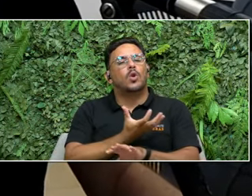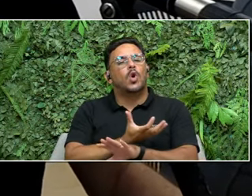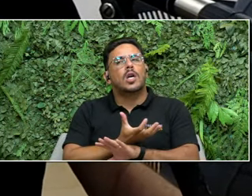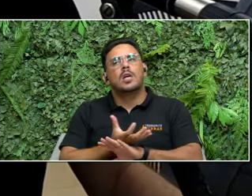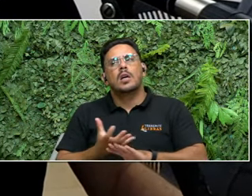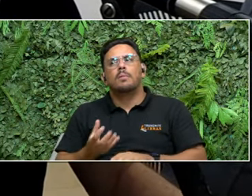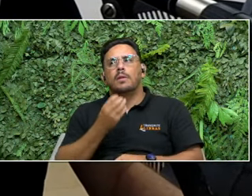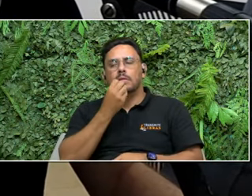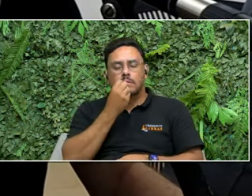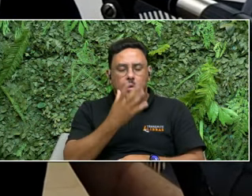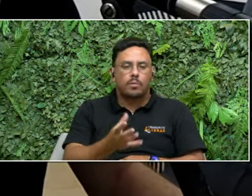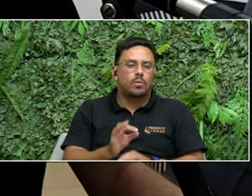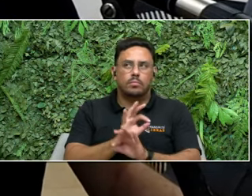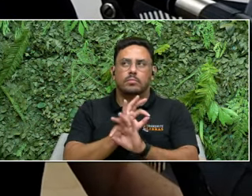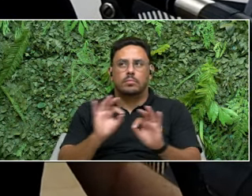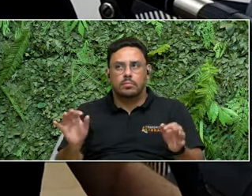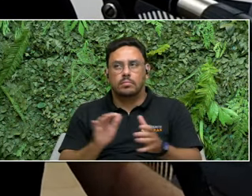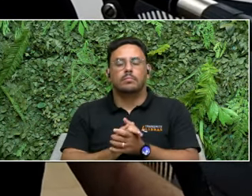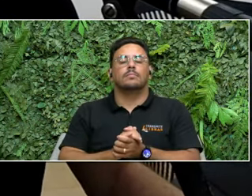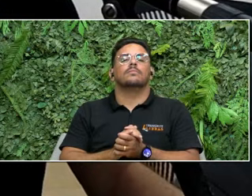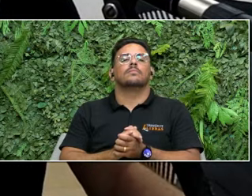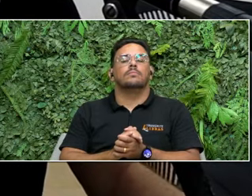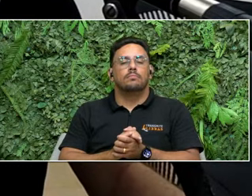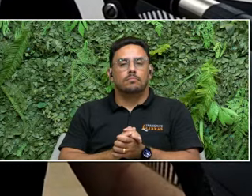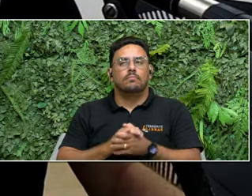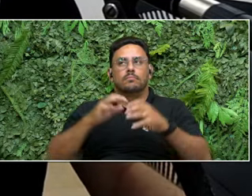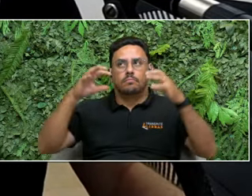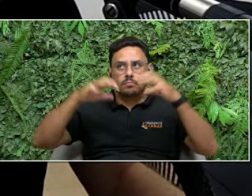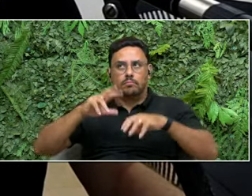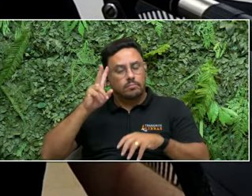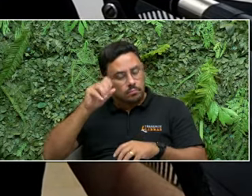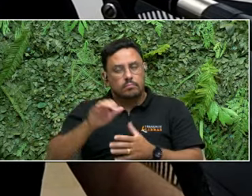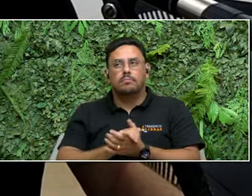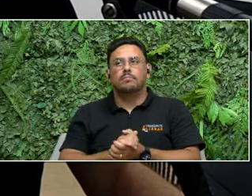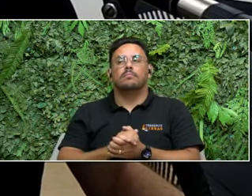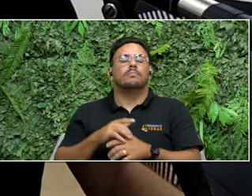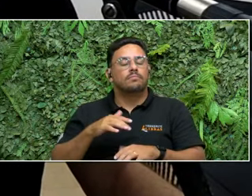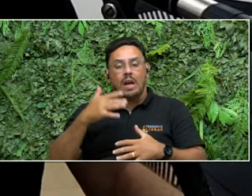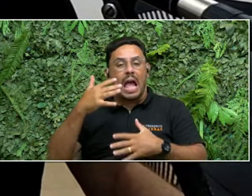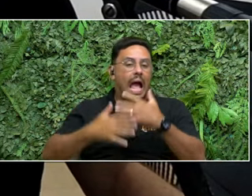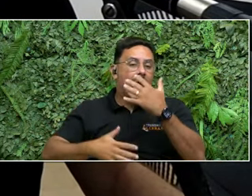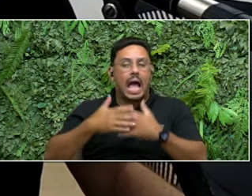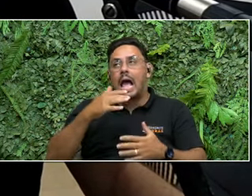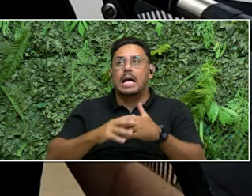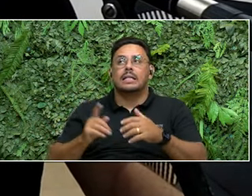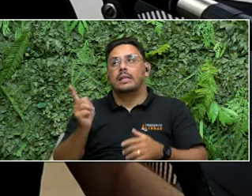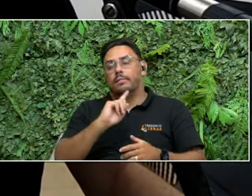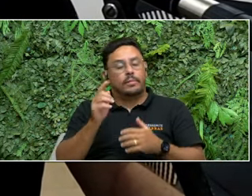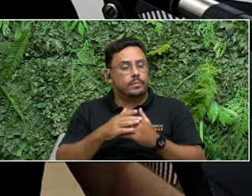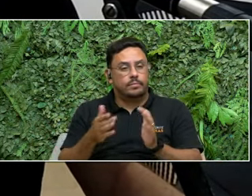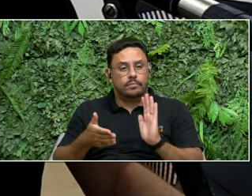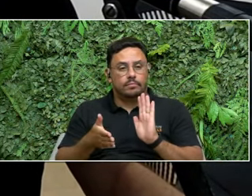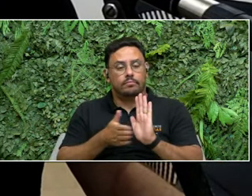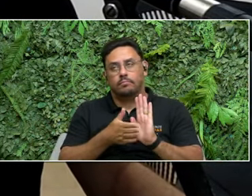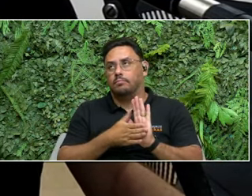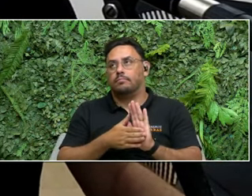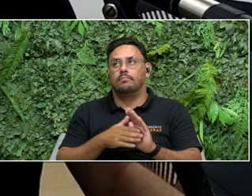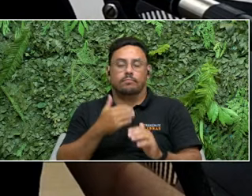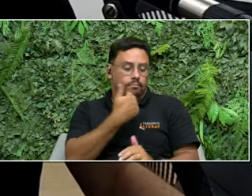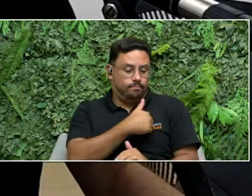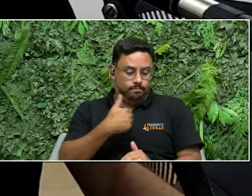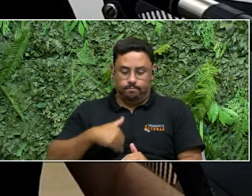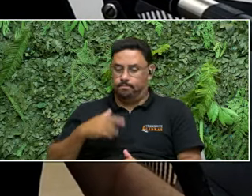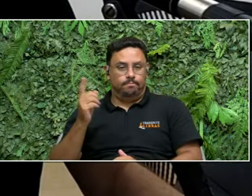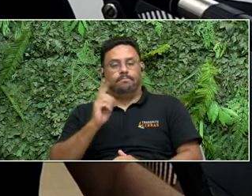bom excelente aqui acho que resiste a chuva assim não acho que vai atrapalhar a proposta do Galo não